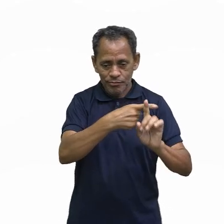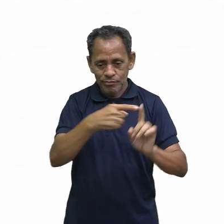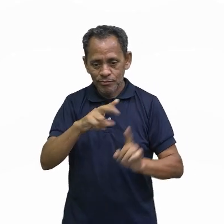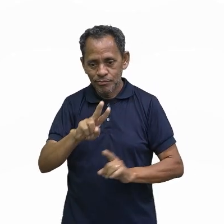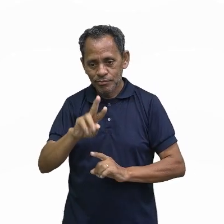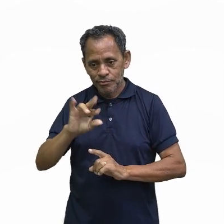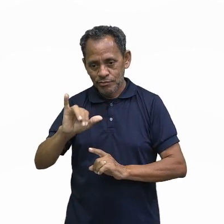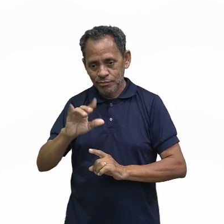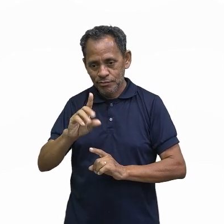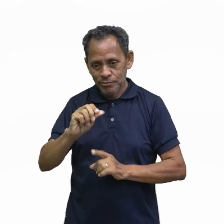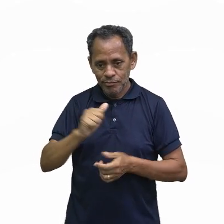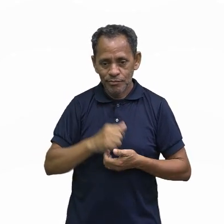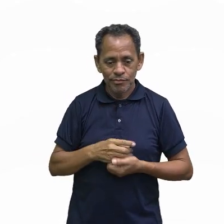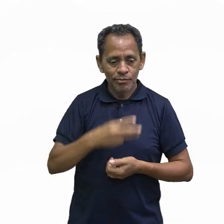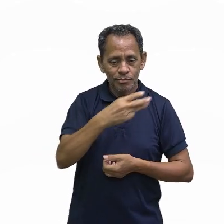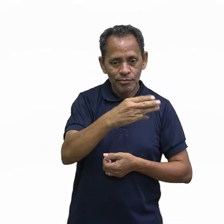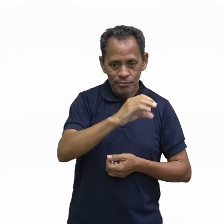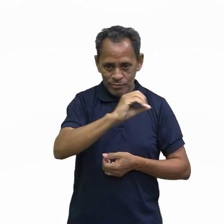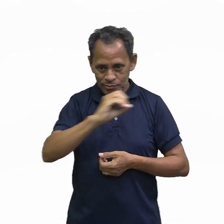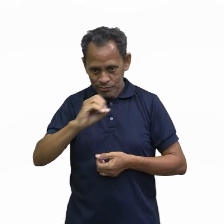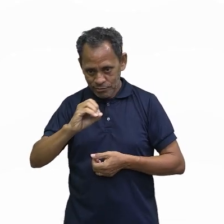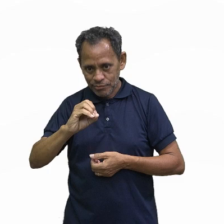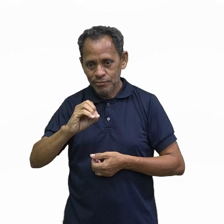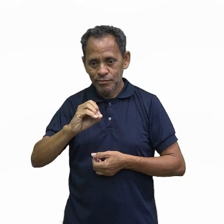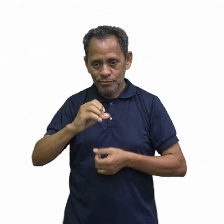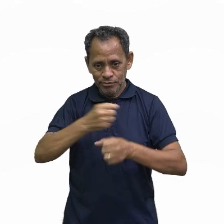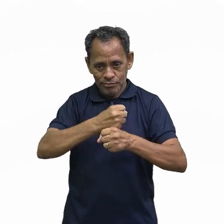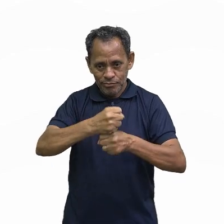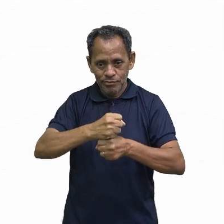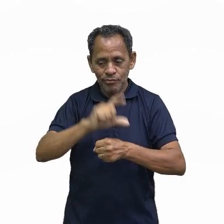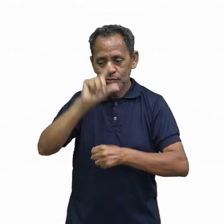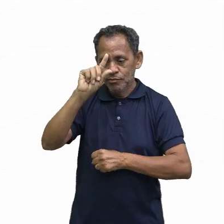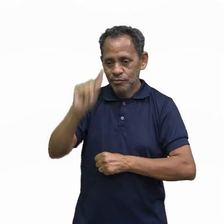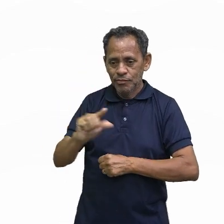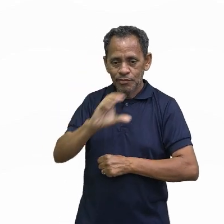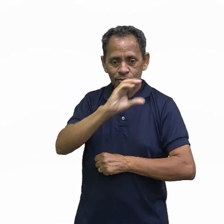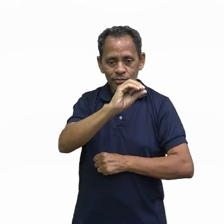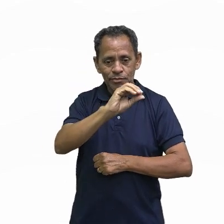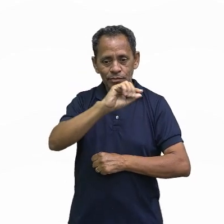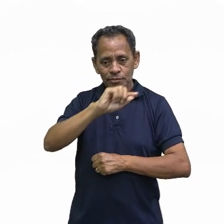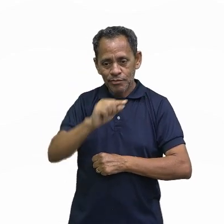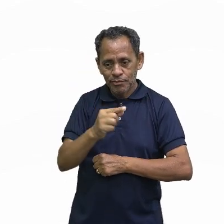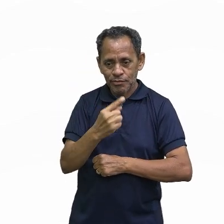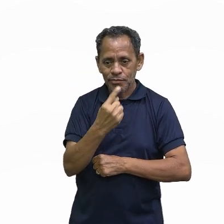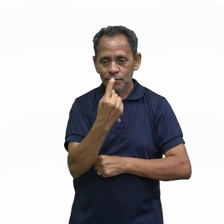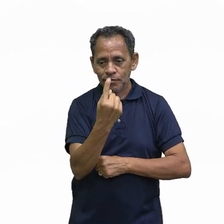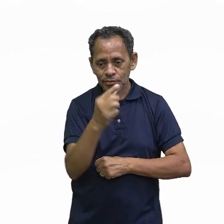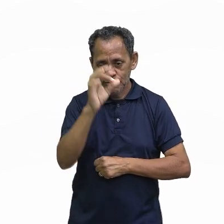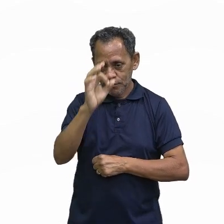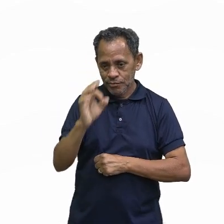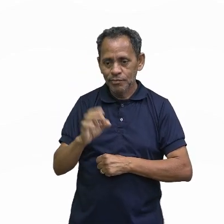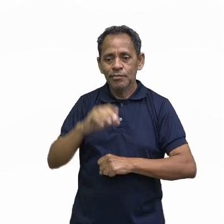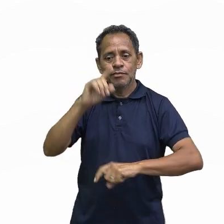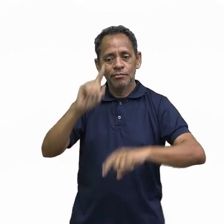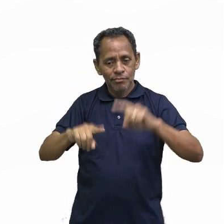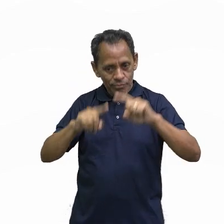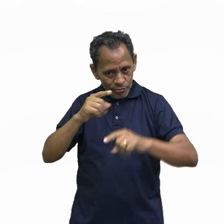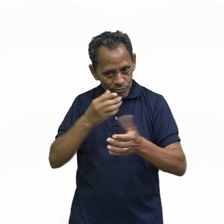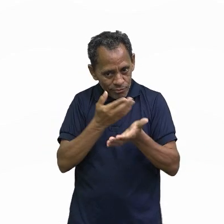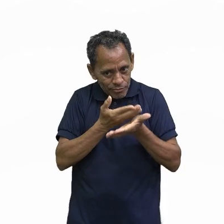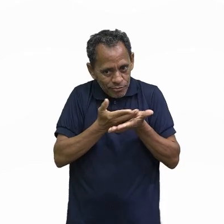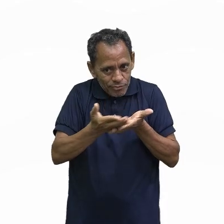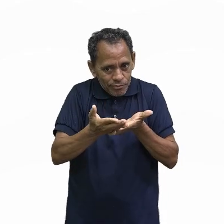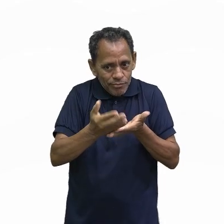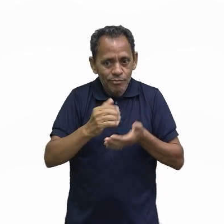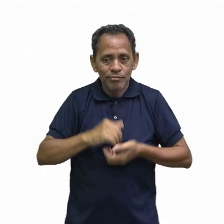aí de 300 anos, é que vai reduzir para 0,1% do material original. Então, é